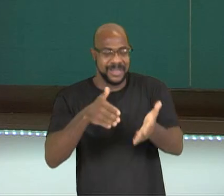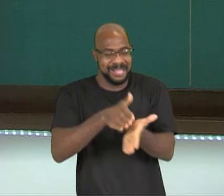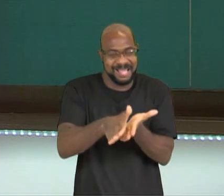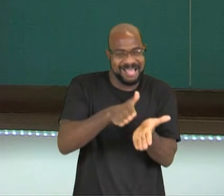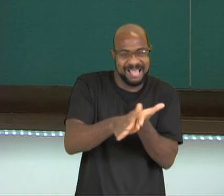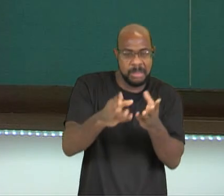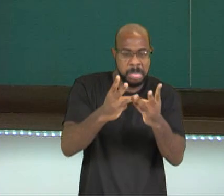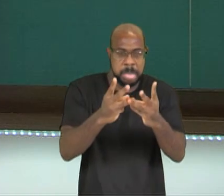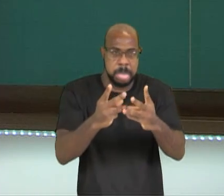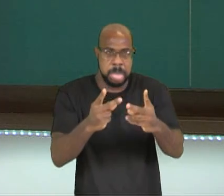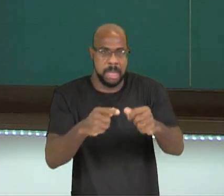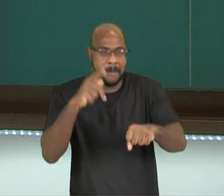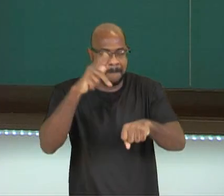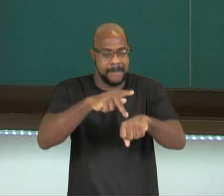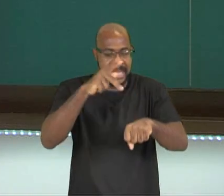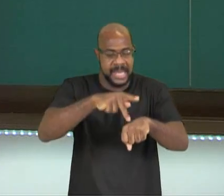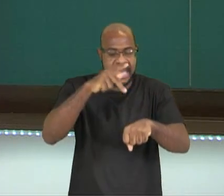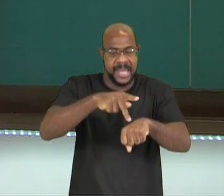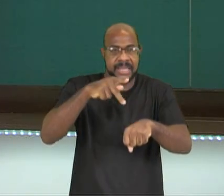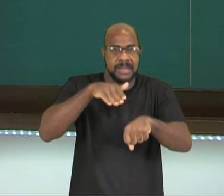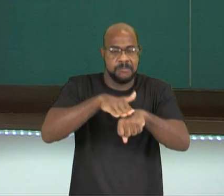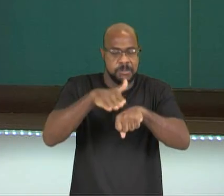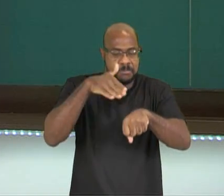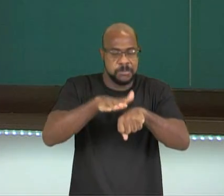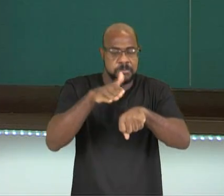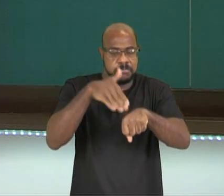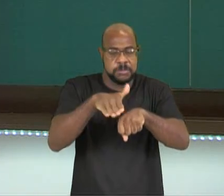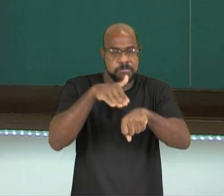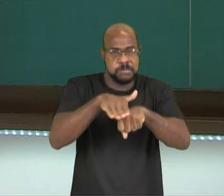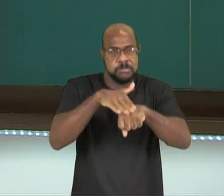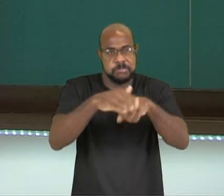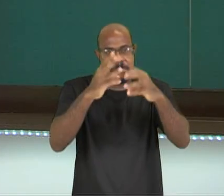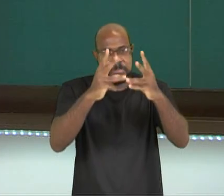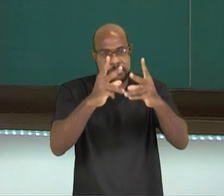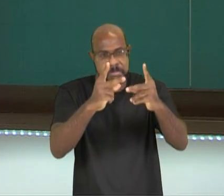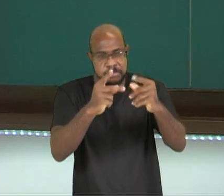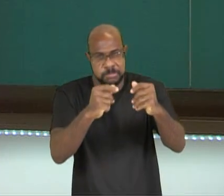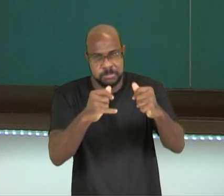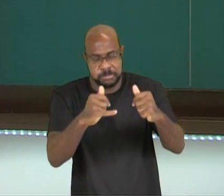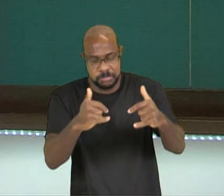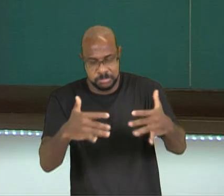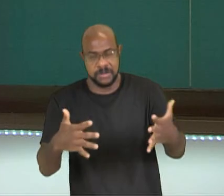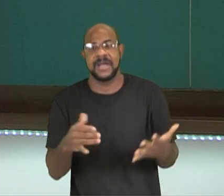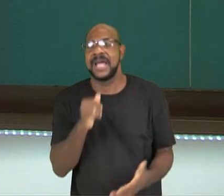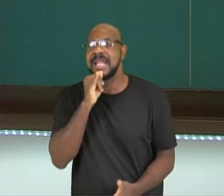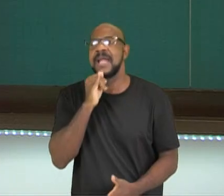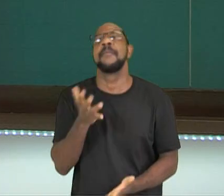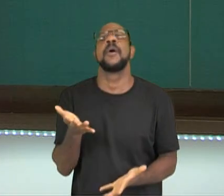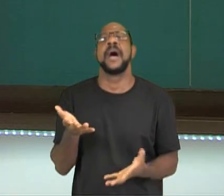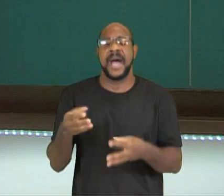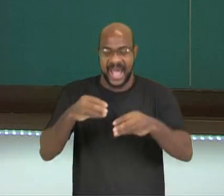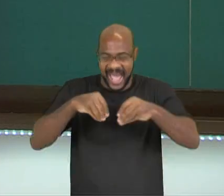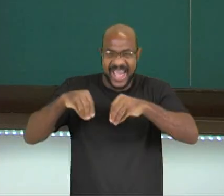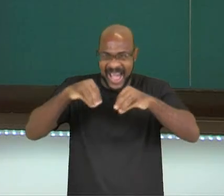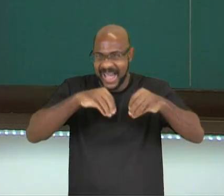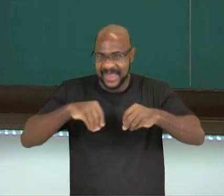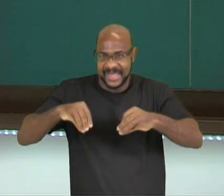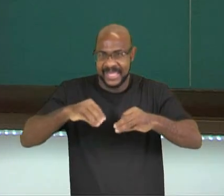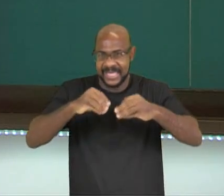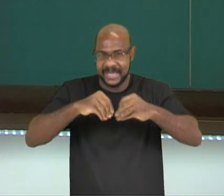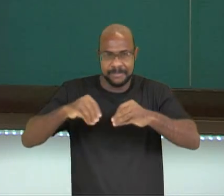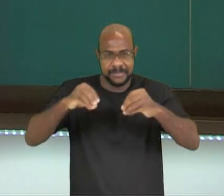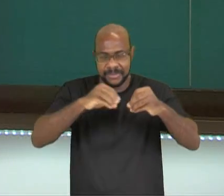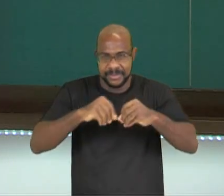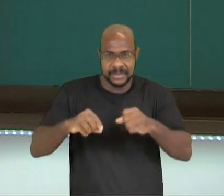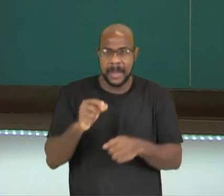exemplo, vai tirar pedacinhos daquela rocha, formar sedimentos, o exemplo é areia, né? Que é sedimento, que são micro